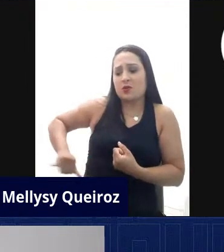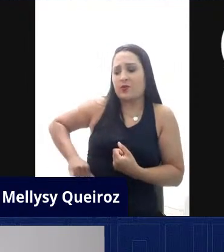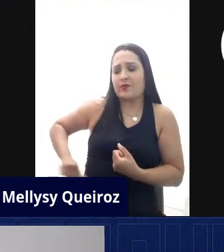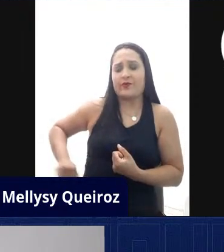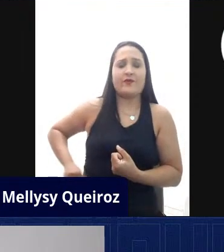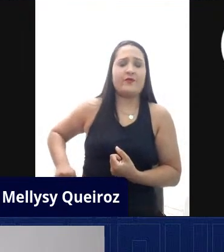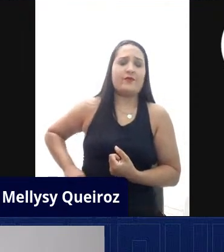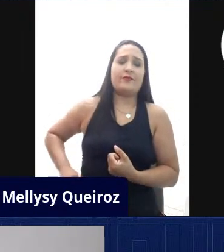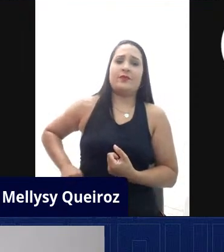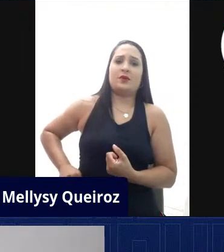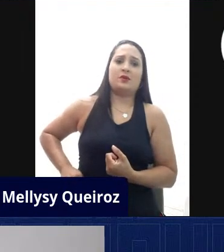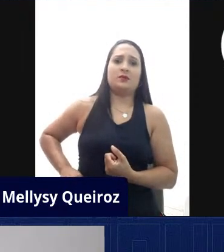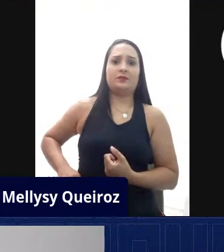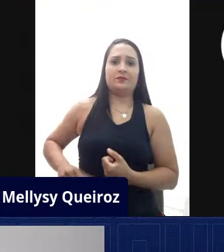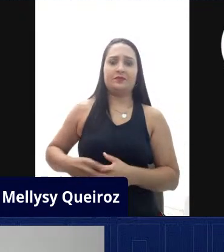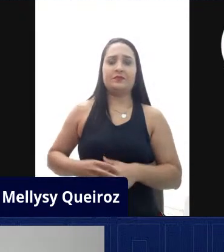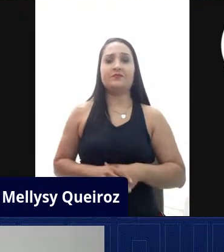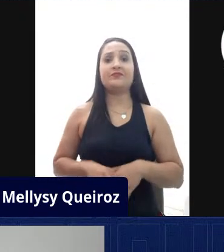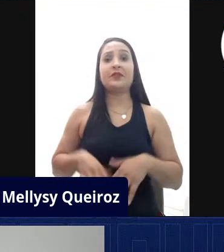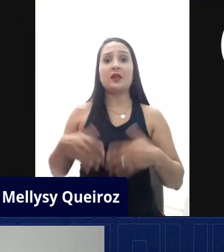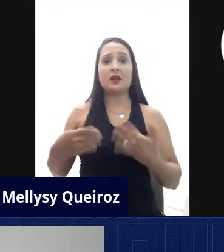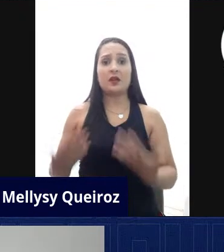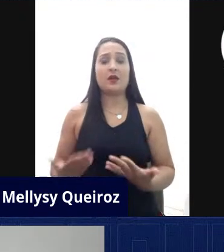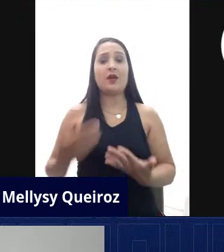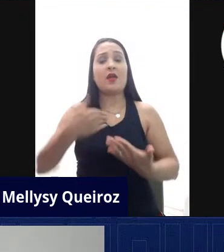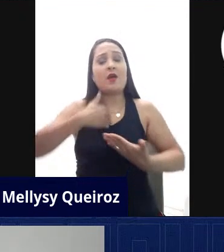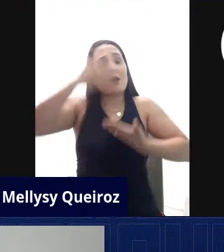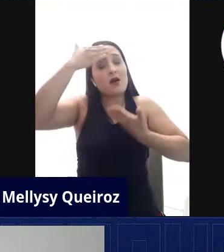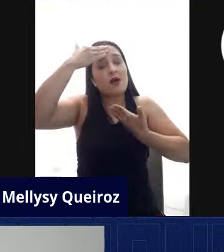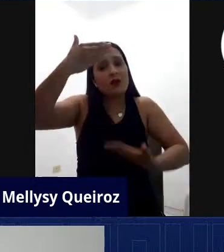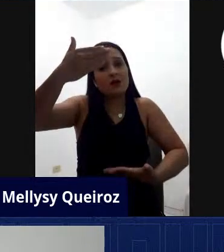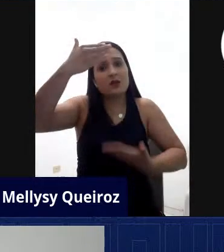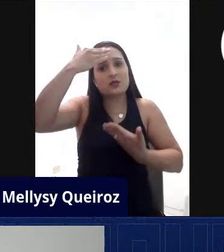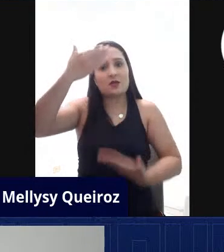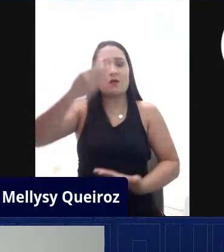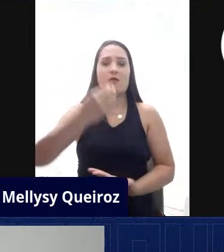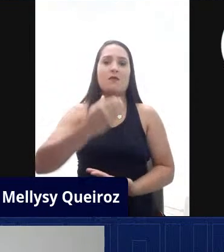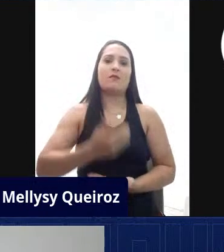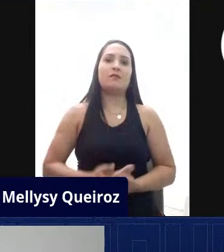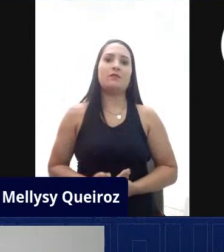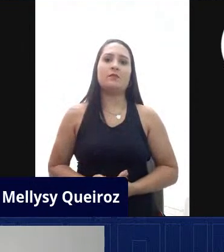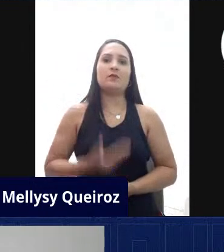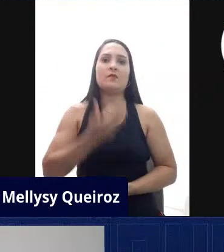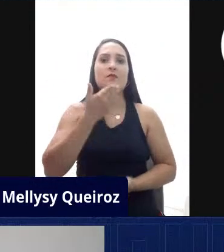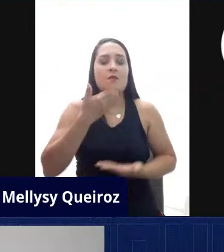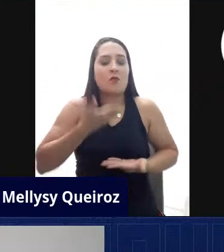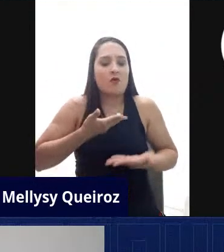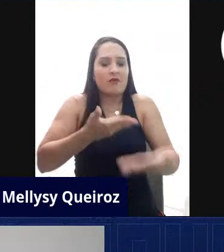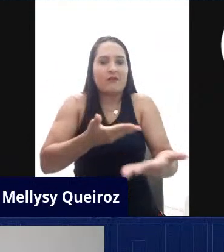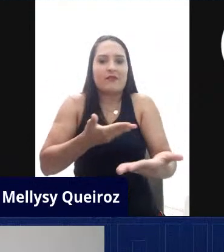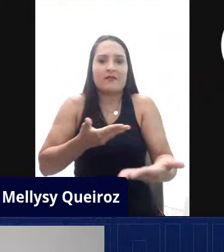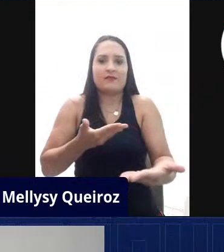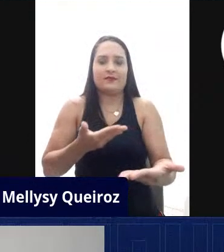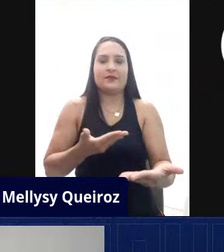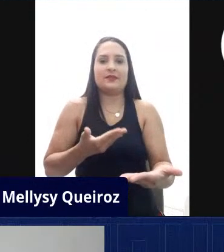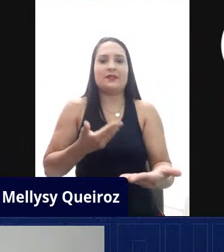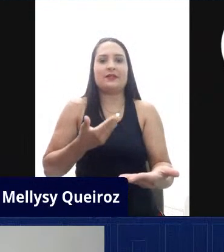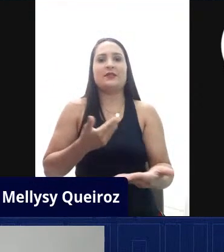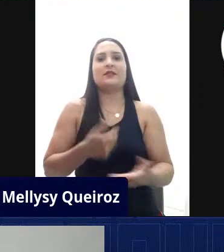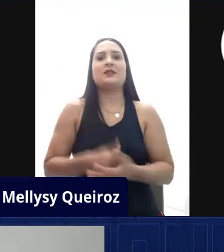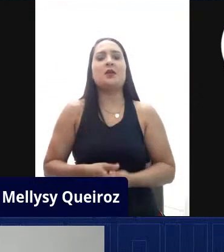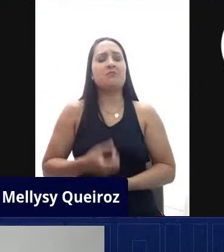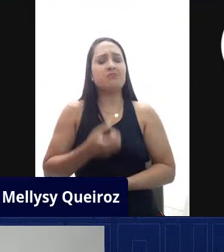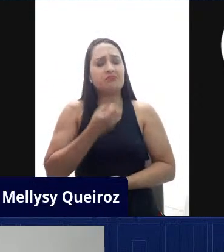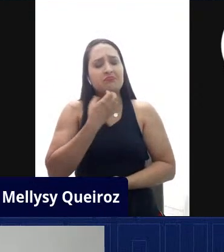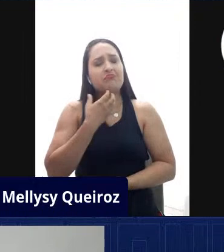invisibilidade. Então, Lidiane, eu queria agradecer muito a oportunidade, dizer que foi muito bom ouvir minhas companheiras, dizer